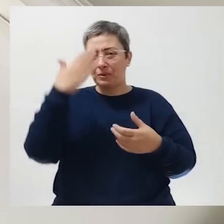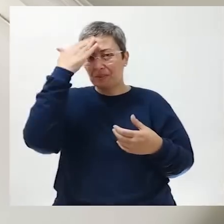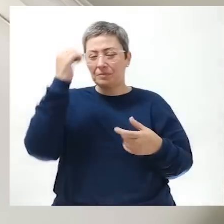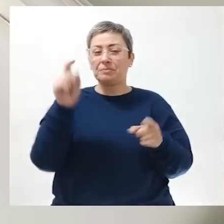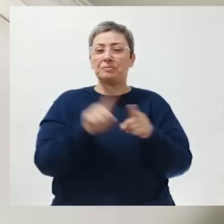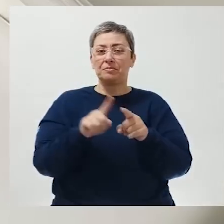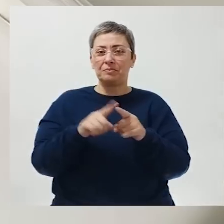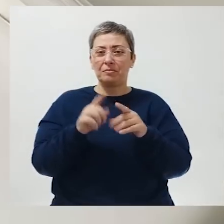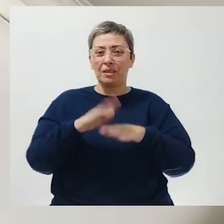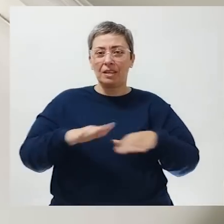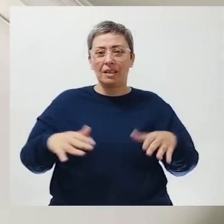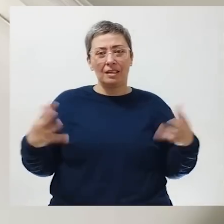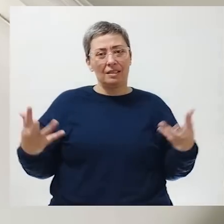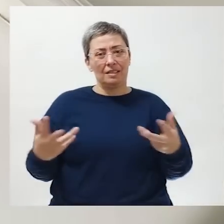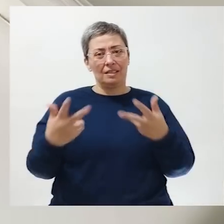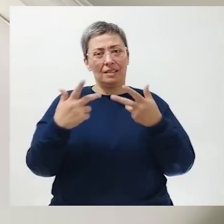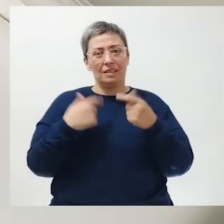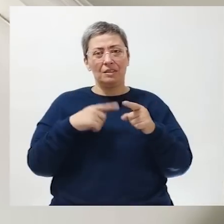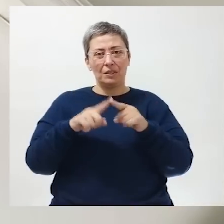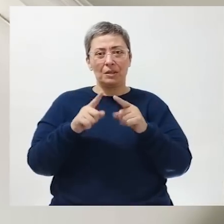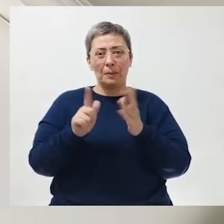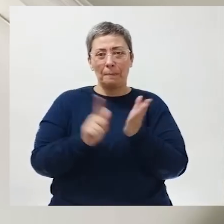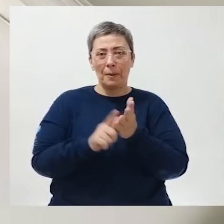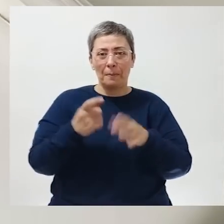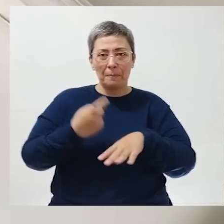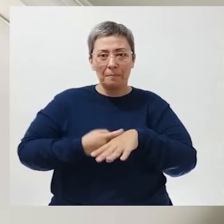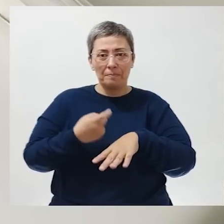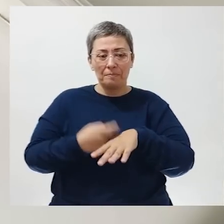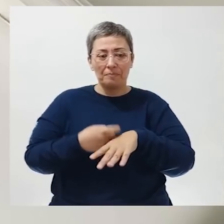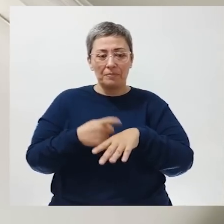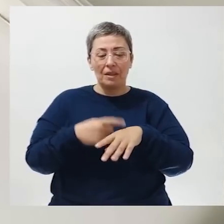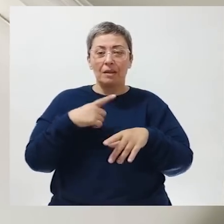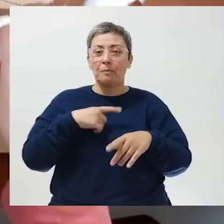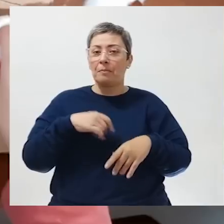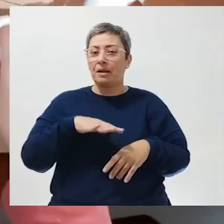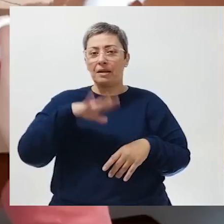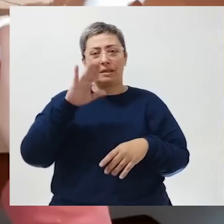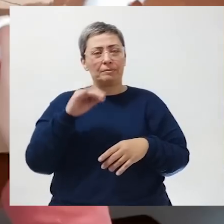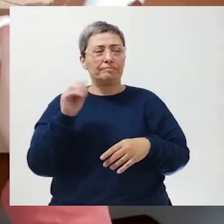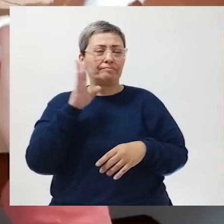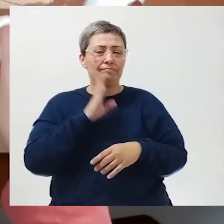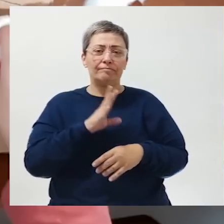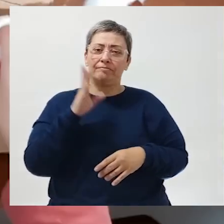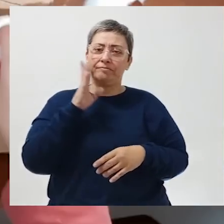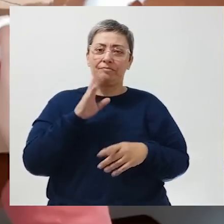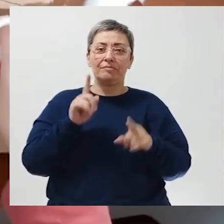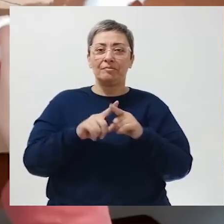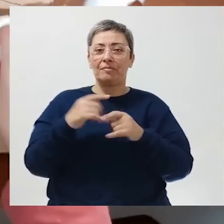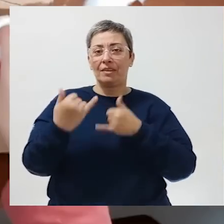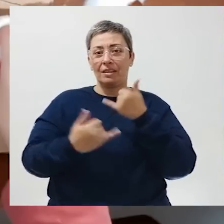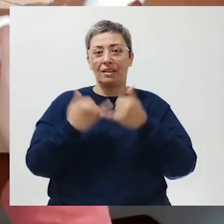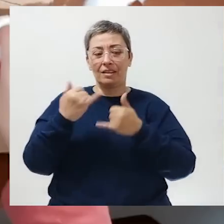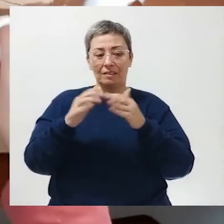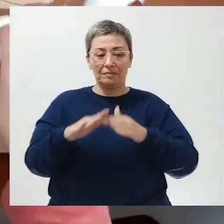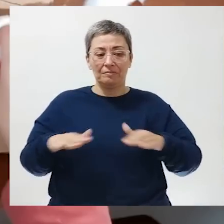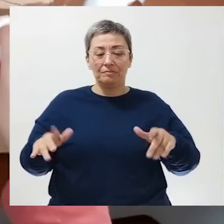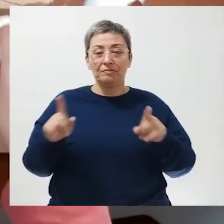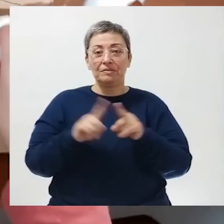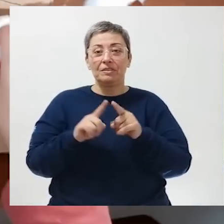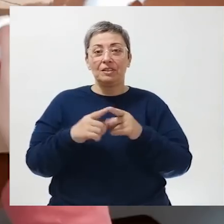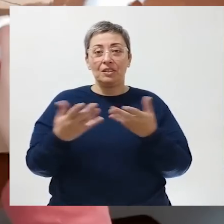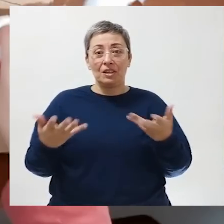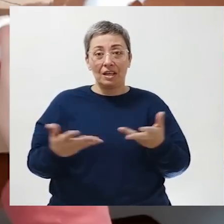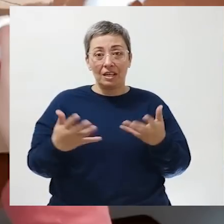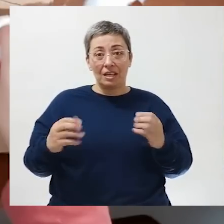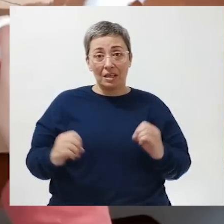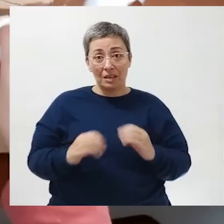As crianças são incríveis. Papelão, gente, é uma das coisas mais legais para brincar com as crianças. Aqui